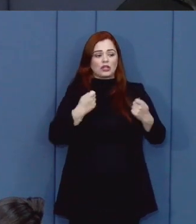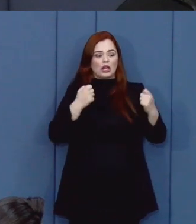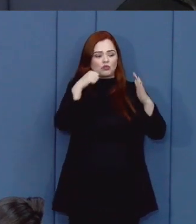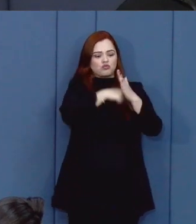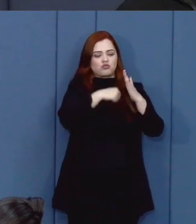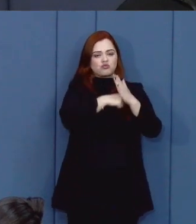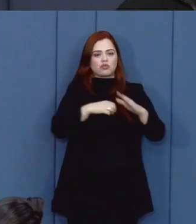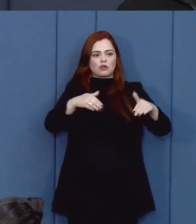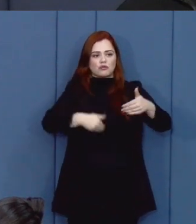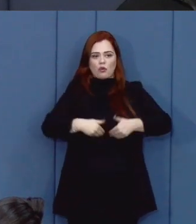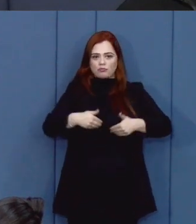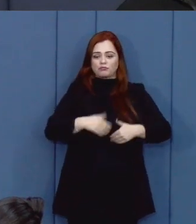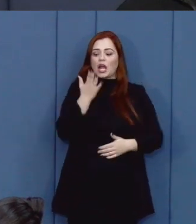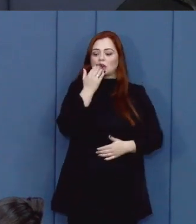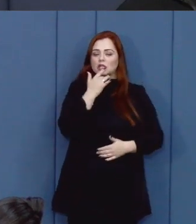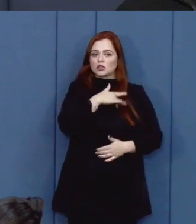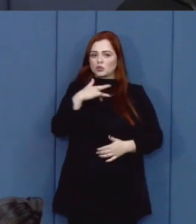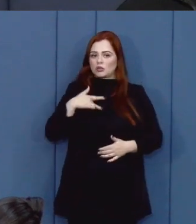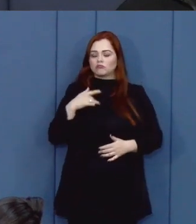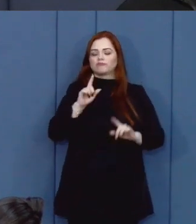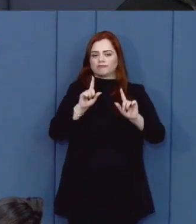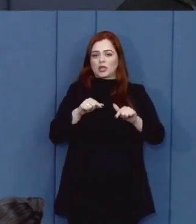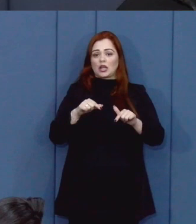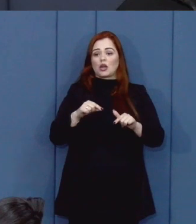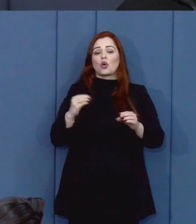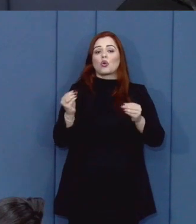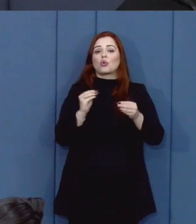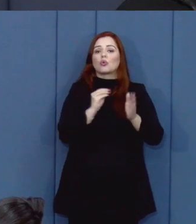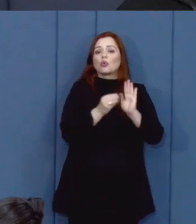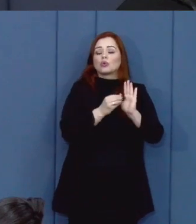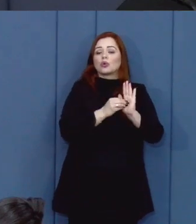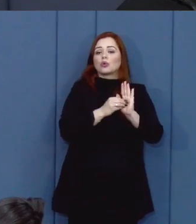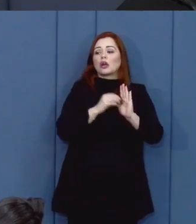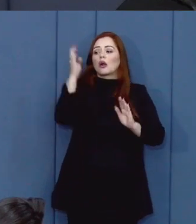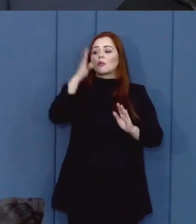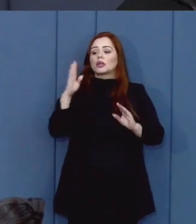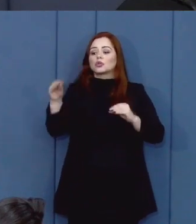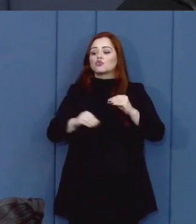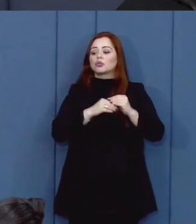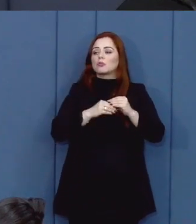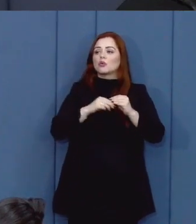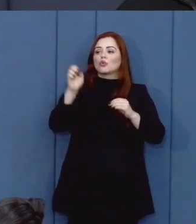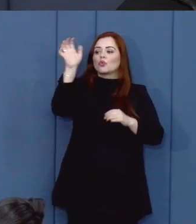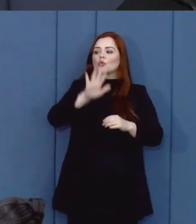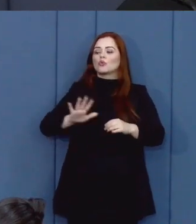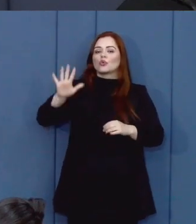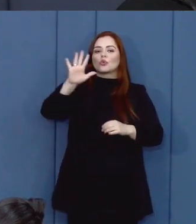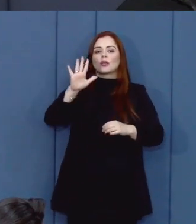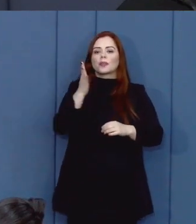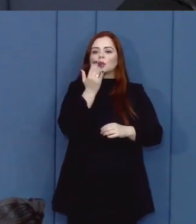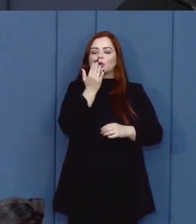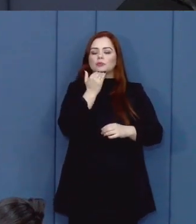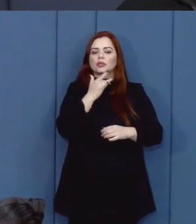fome e alimentação saudável, colocar o Brasil no mapa da alimentação saudável. E